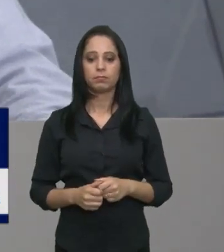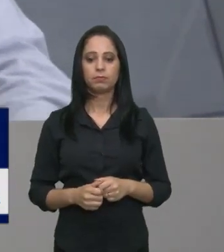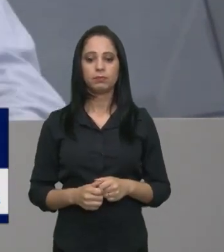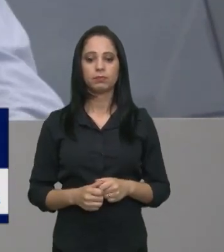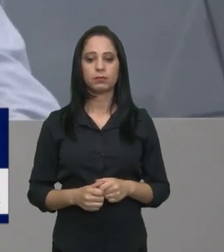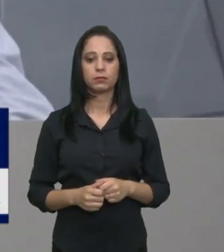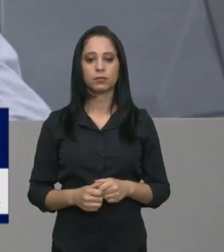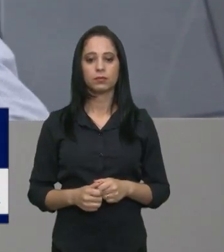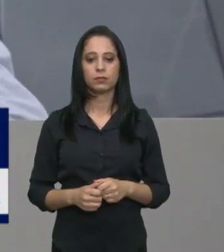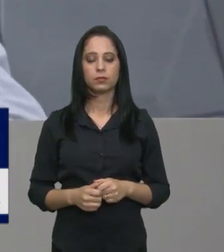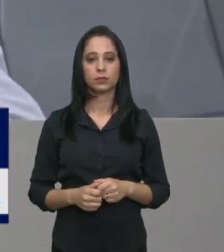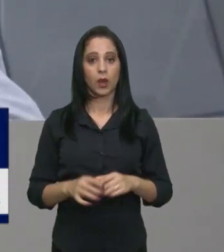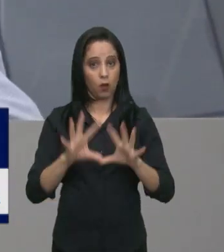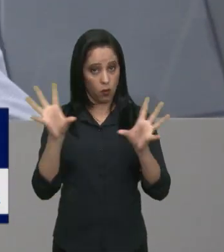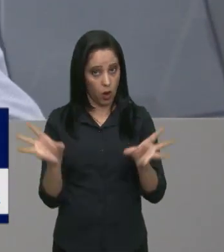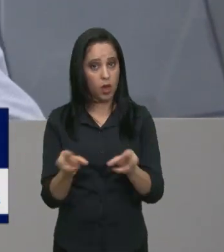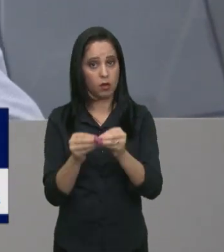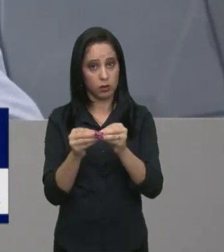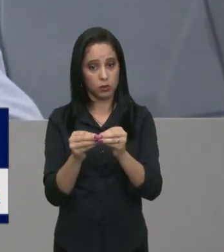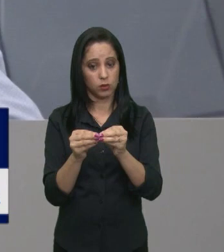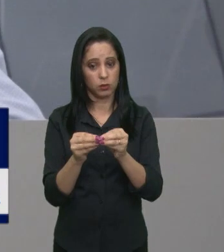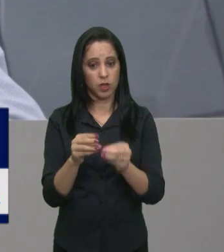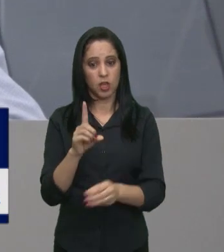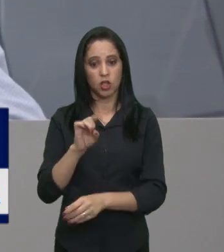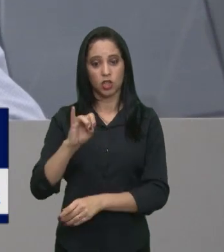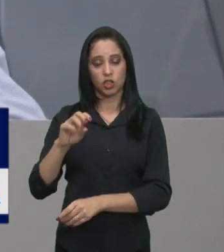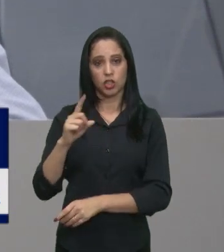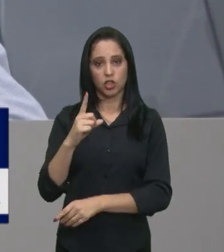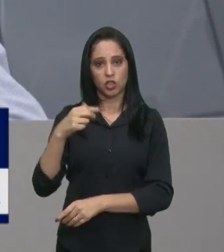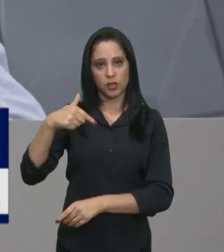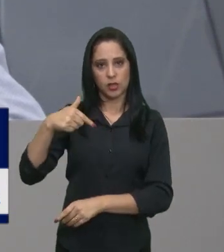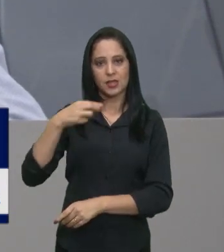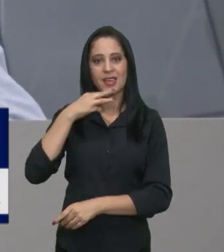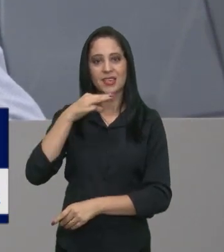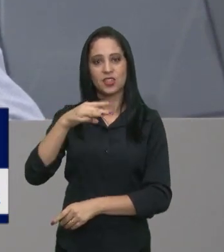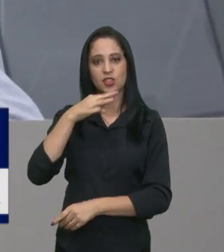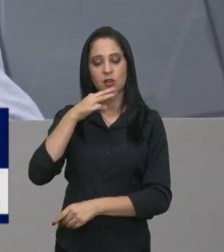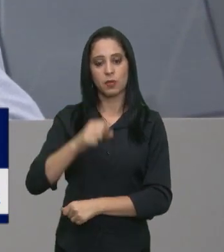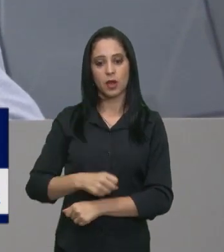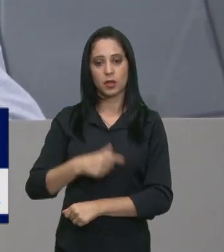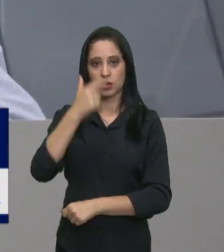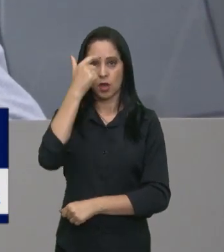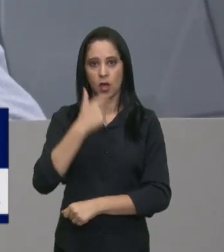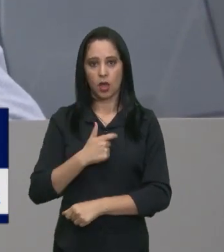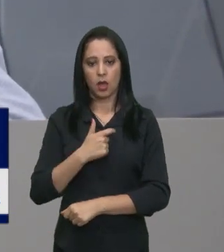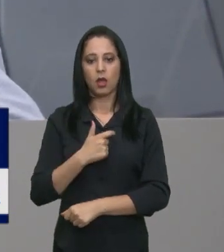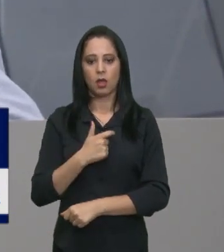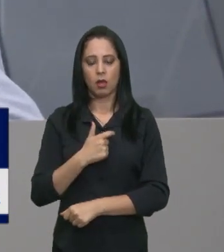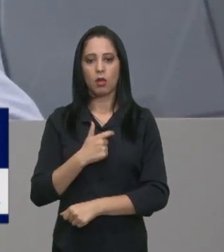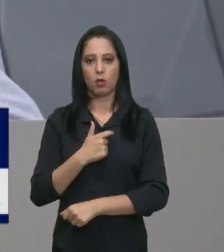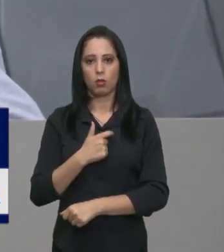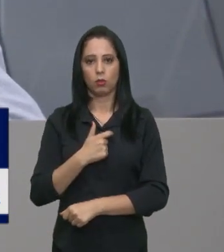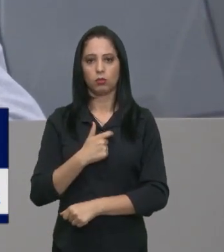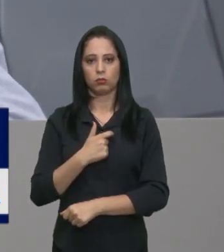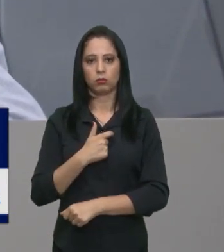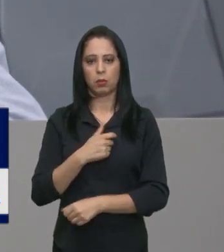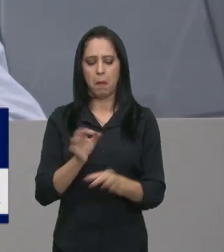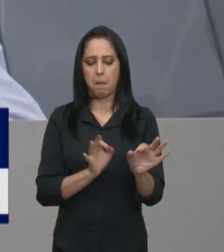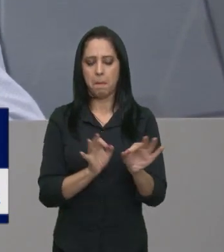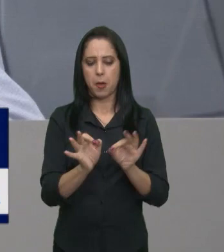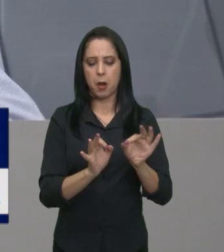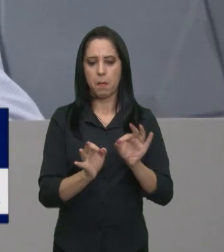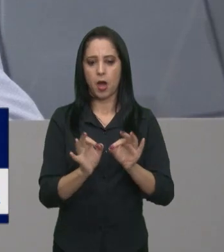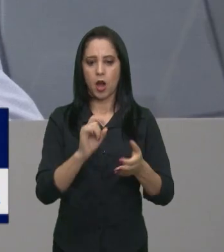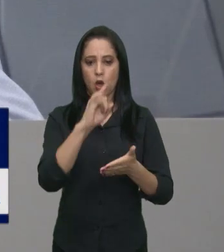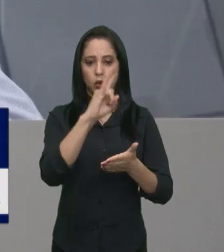E eu quero fazer um resumo aqui, ó. No dia 17 de março, eu protocolei através do meu gabinete e